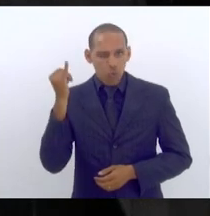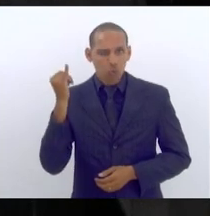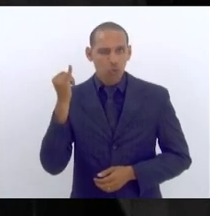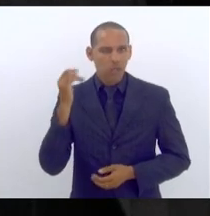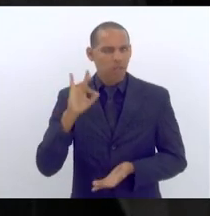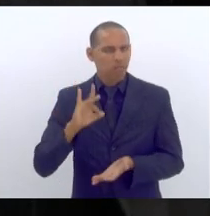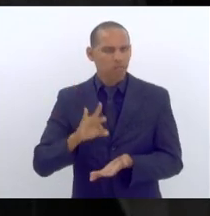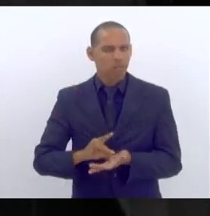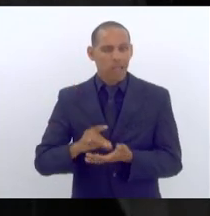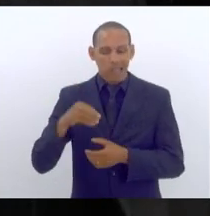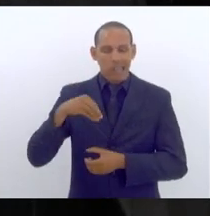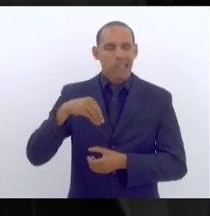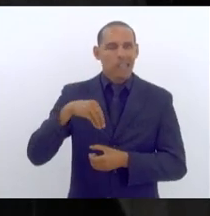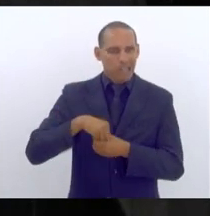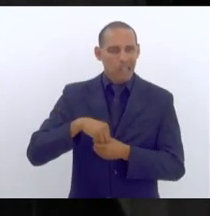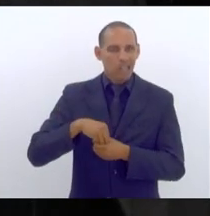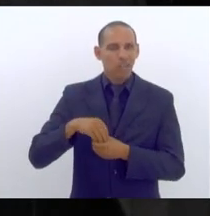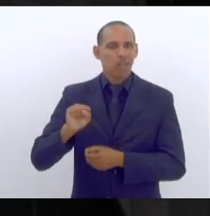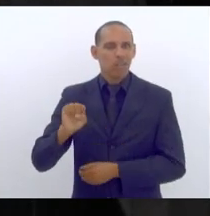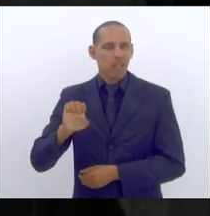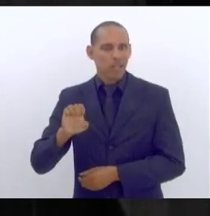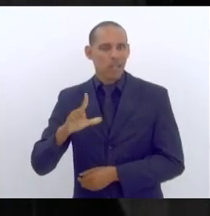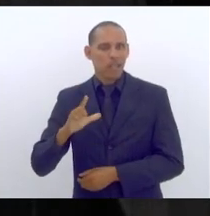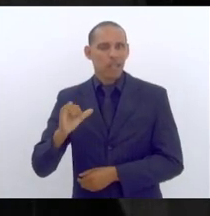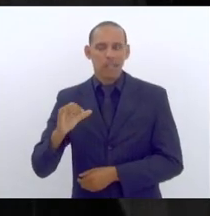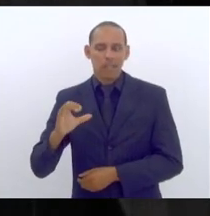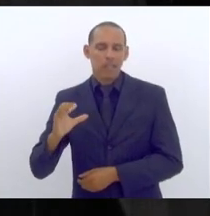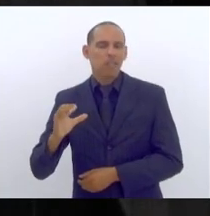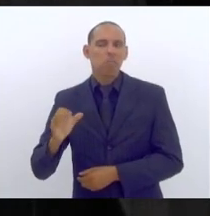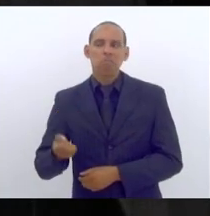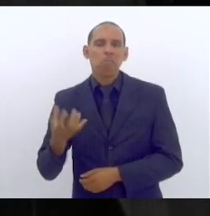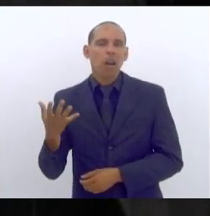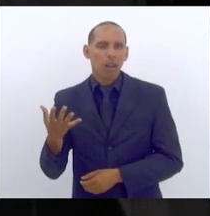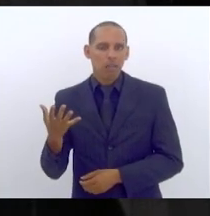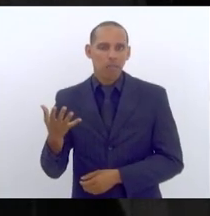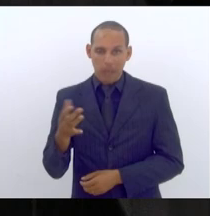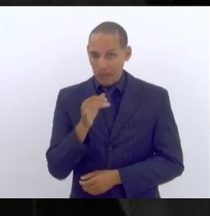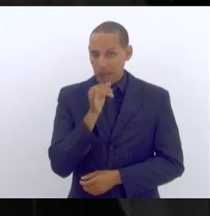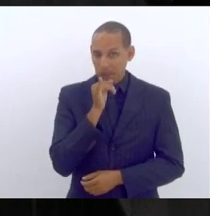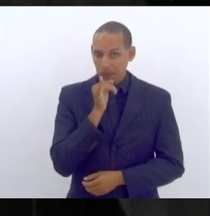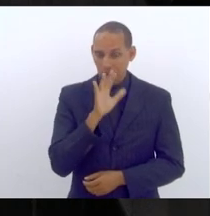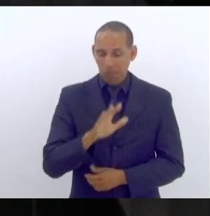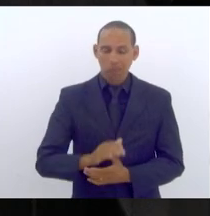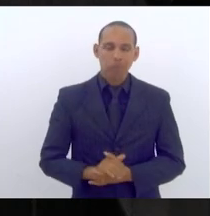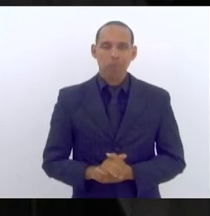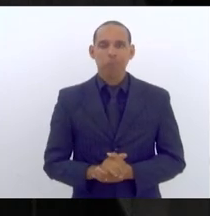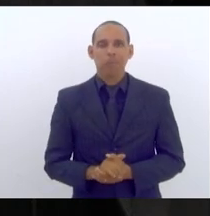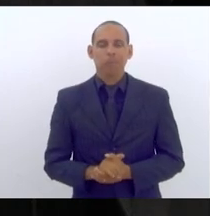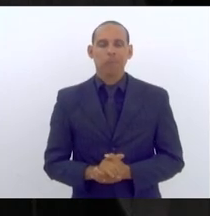tá dentro daquela taxa SELIC então por exemplo